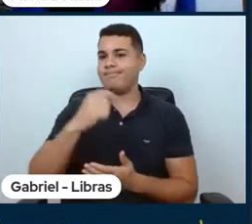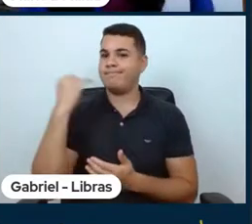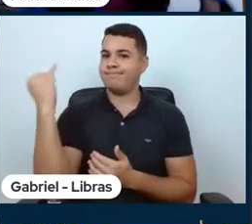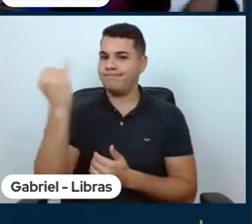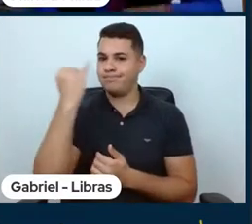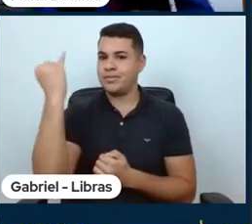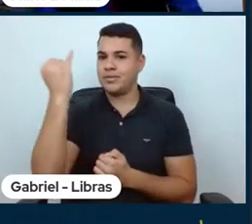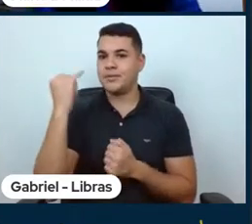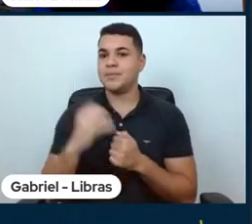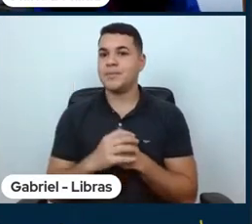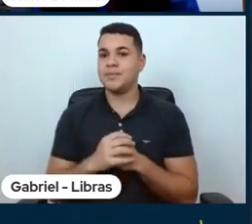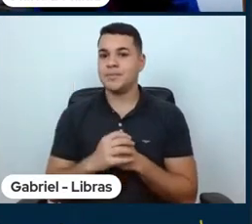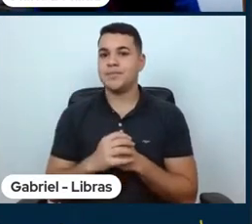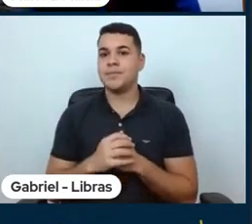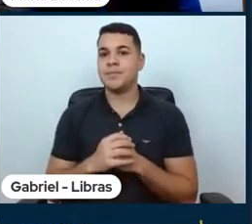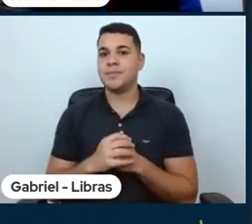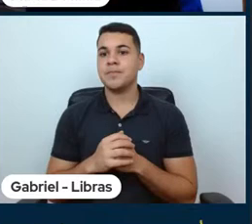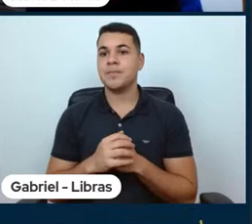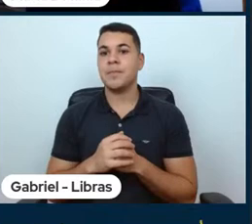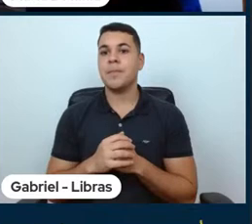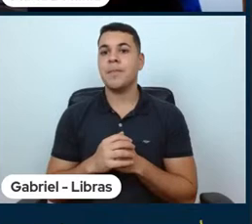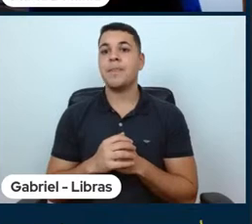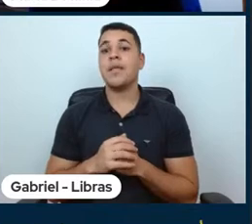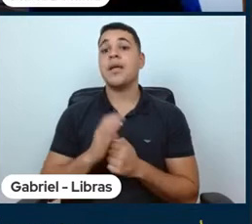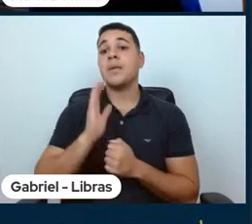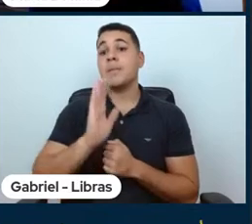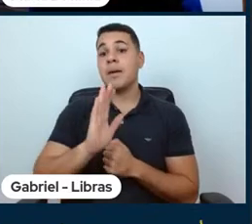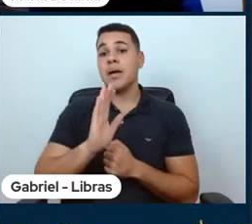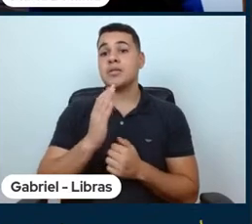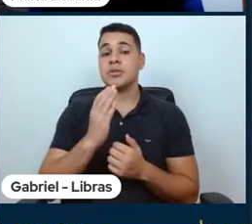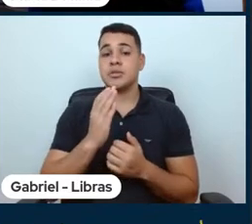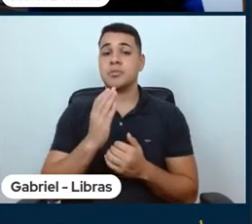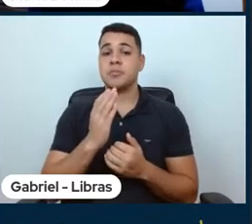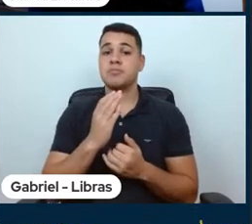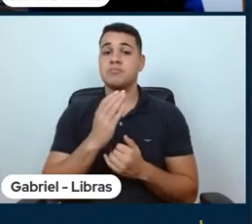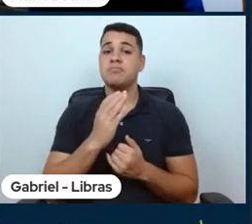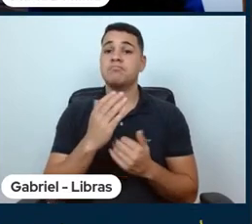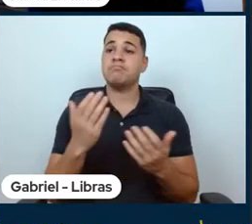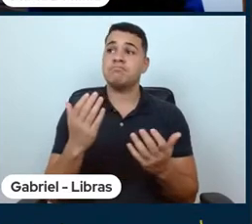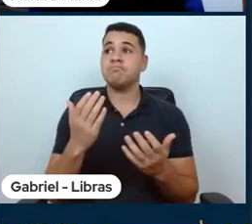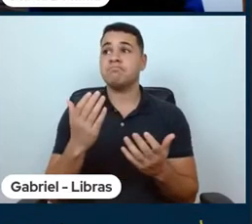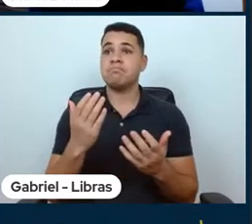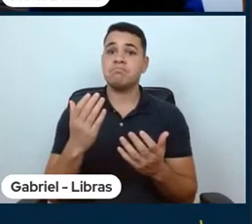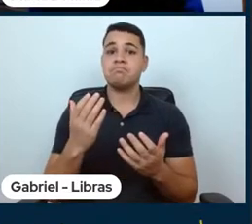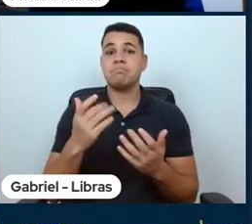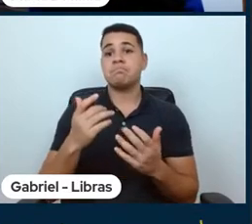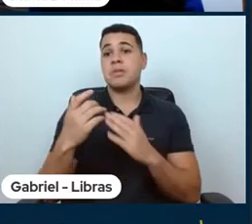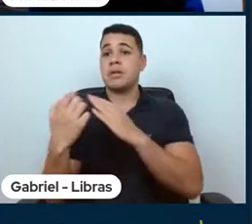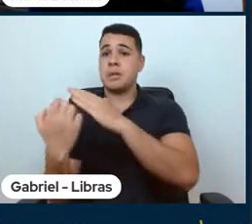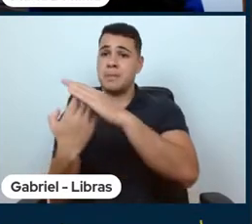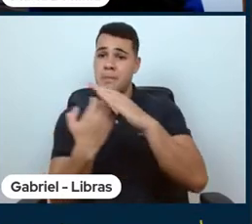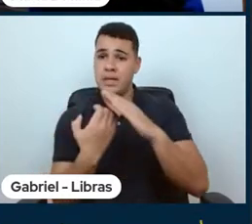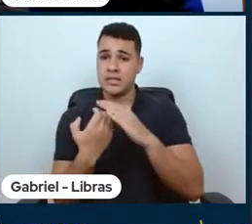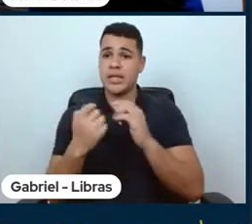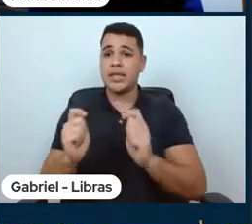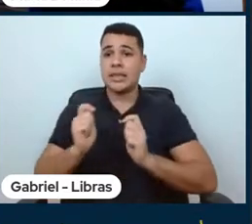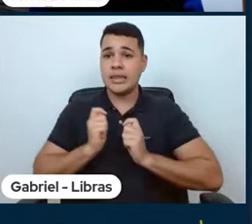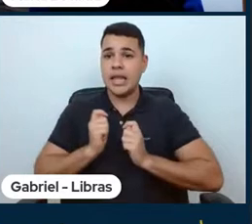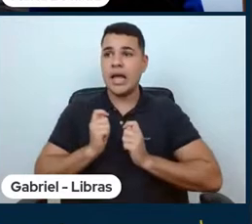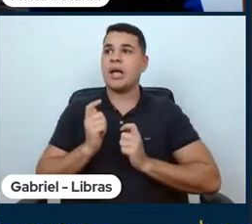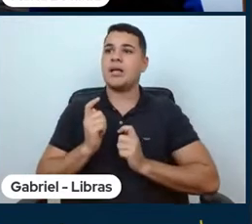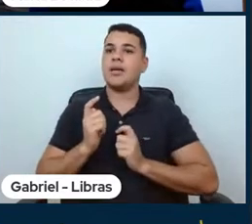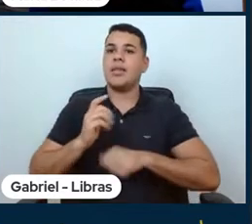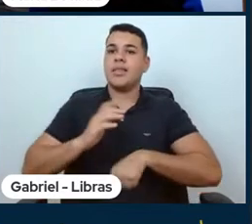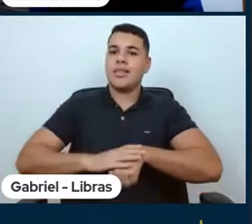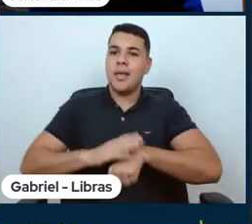Trabalhar é um pouco diferente. Mas eu acho que, como você entra assim, como júnior, as empresas elas te dão um tempo ali para você se adaptar, entender